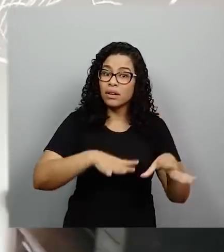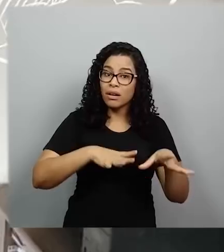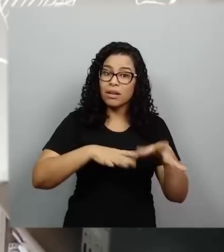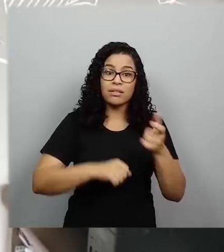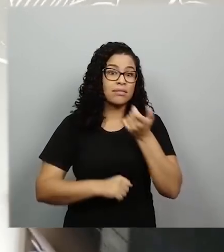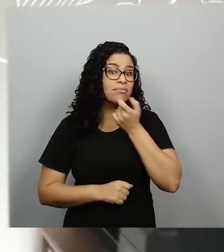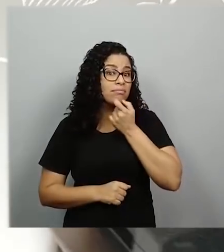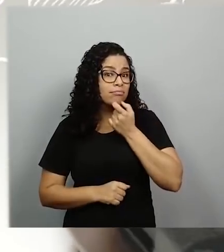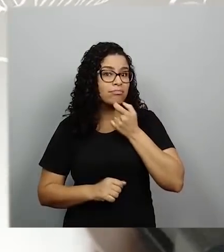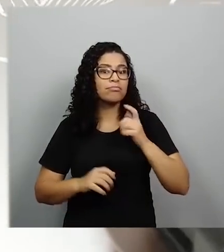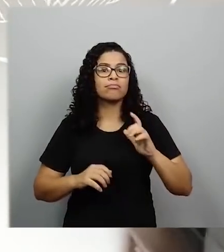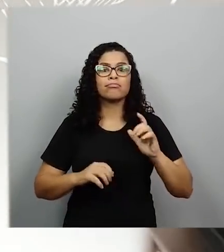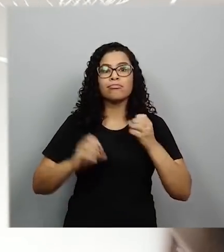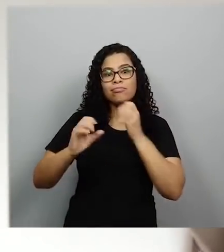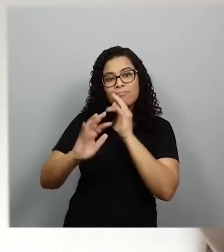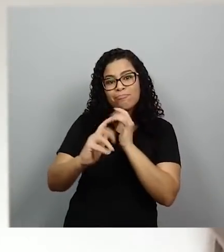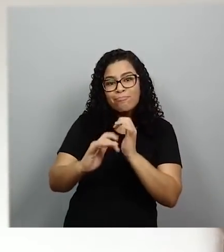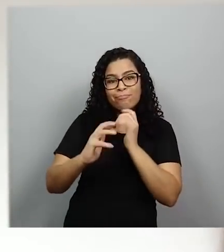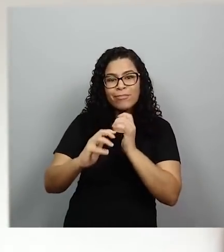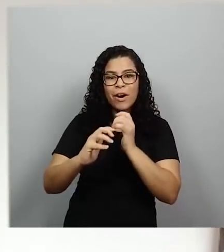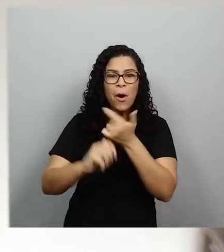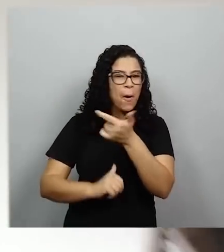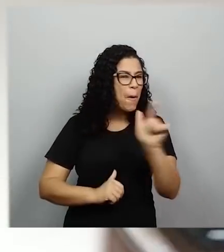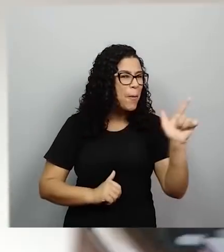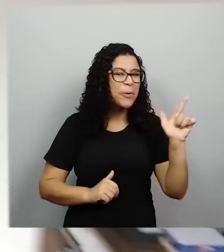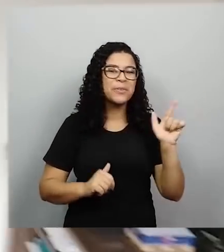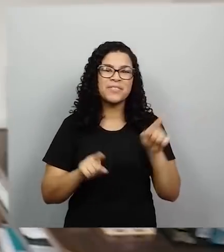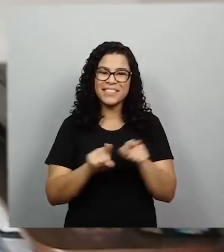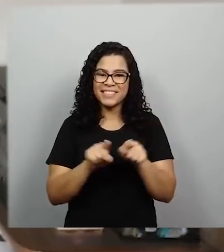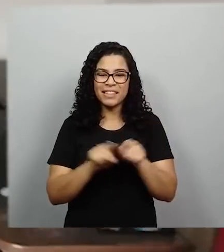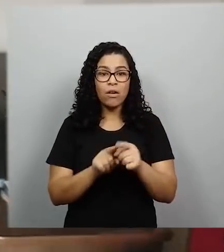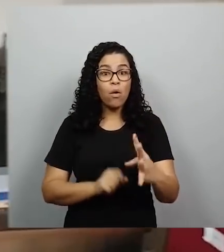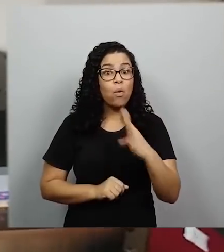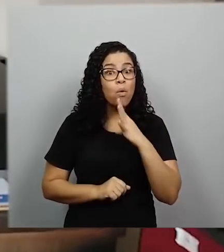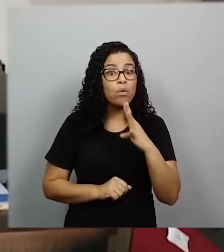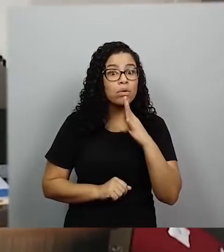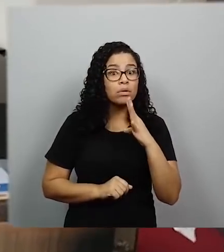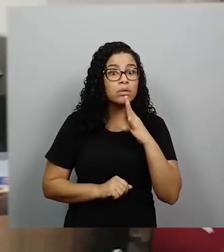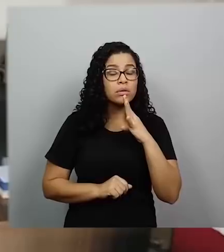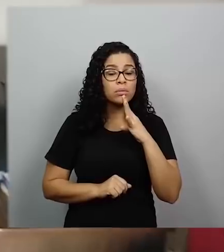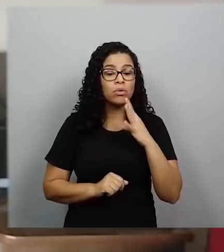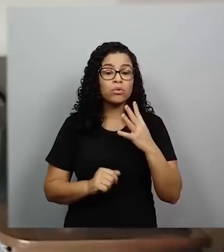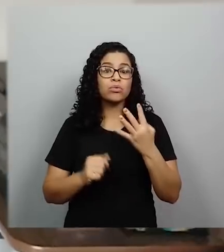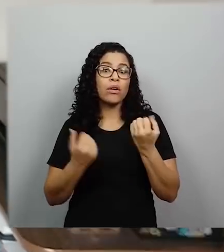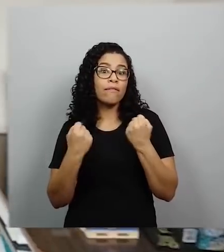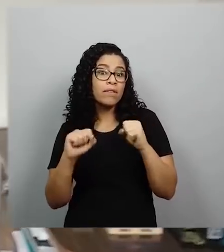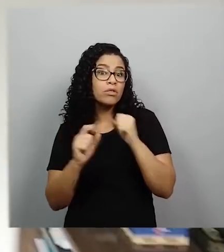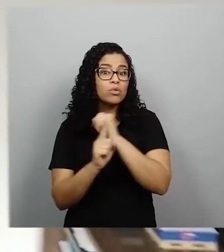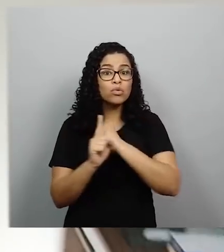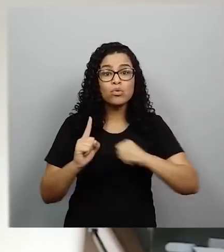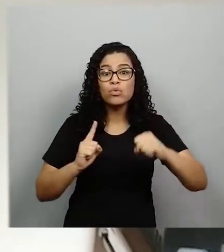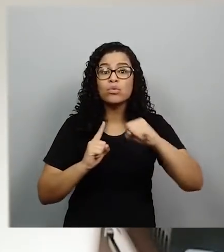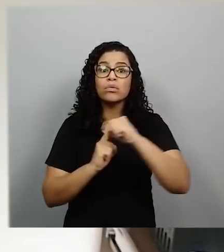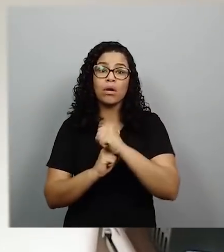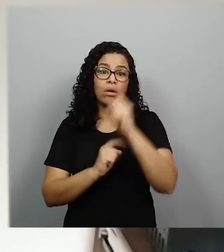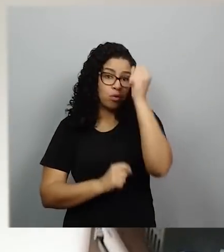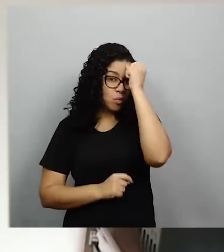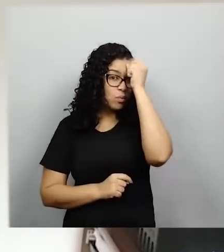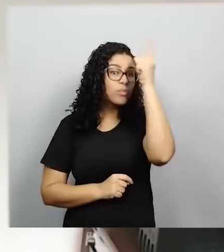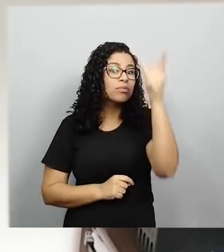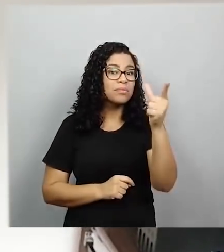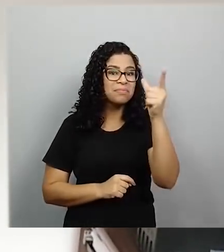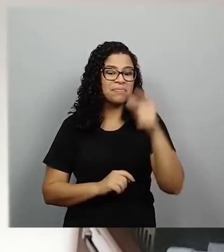Austrália, England, Scotland e outros. Conhecemos vários aspectos físicos, sociais